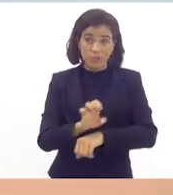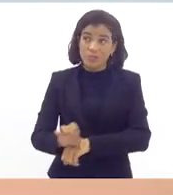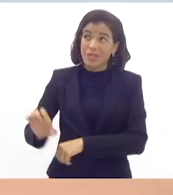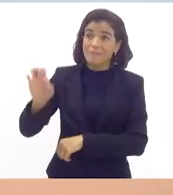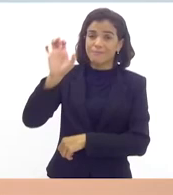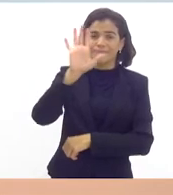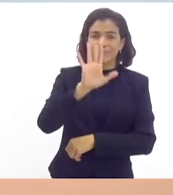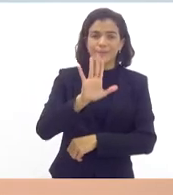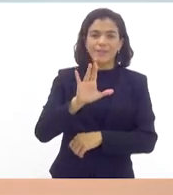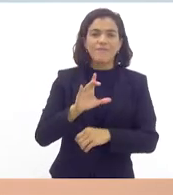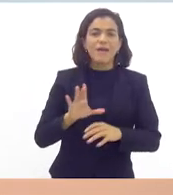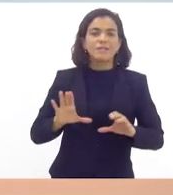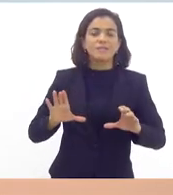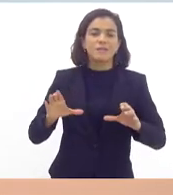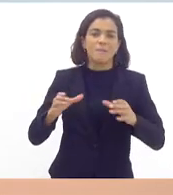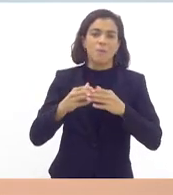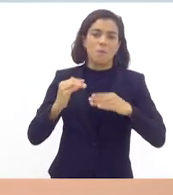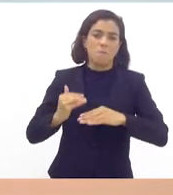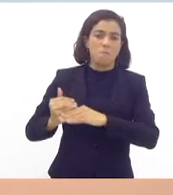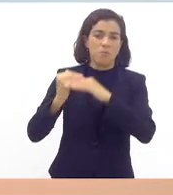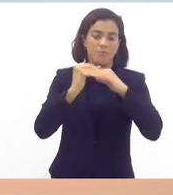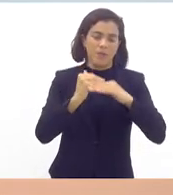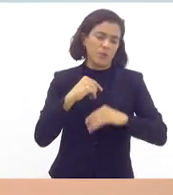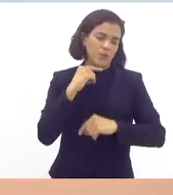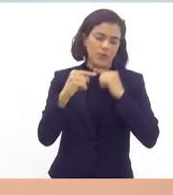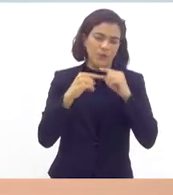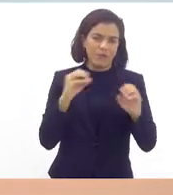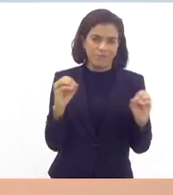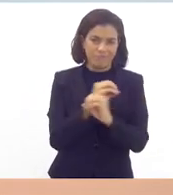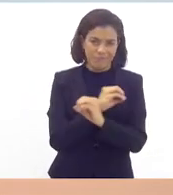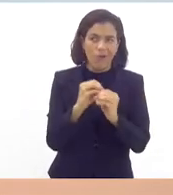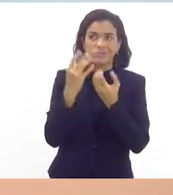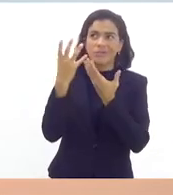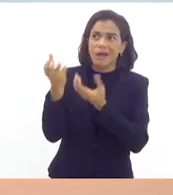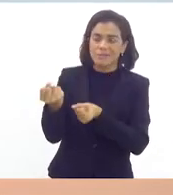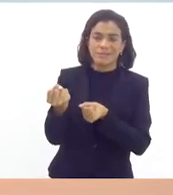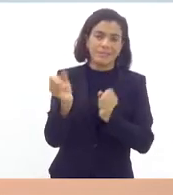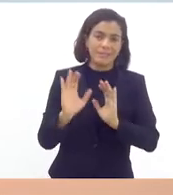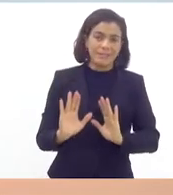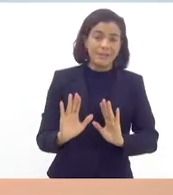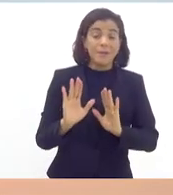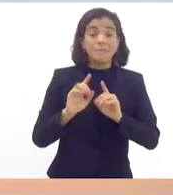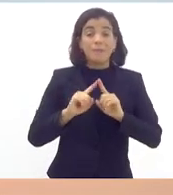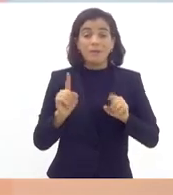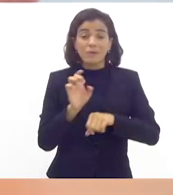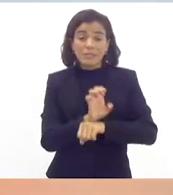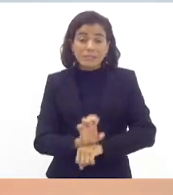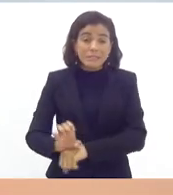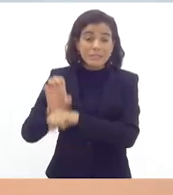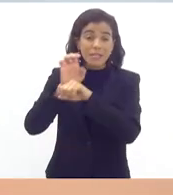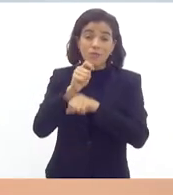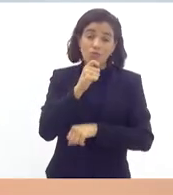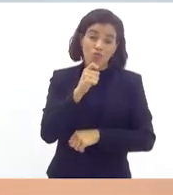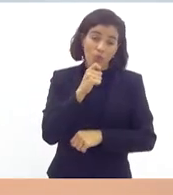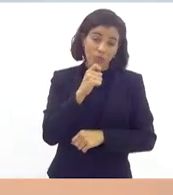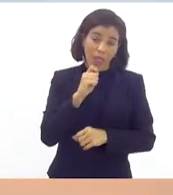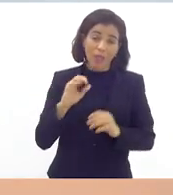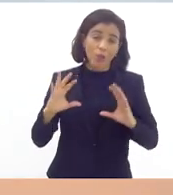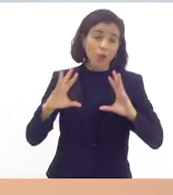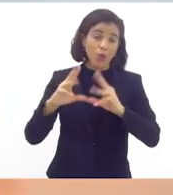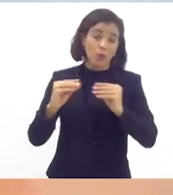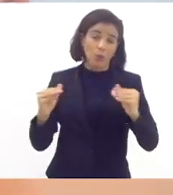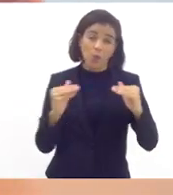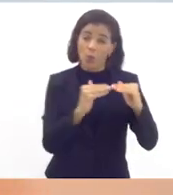tivessem unanimidade com relação ao critério, a gente não teria dúvida nenhuma que a gente adotaria. Se os estados não têm unanimidade, vai ter que ter